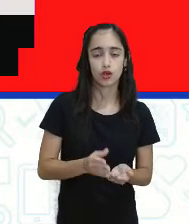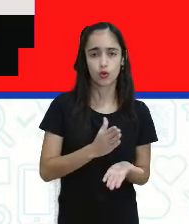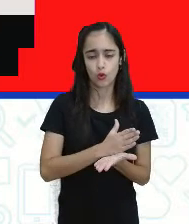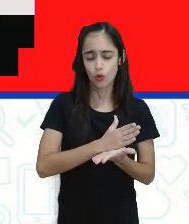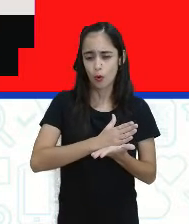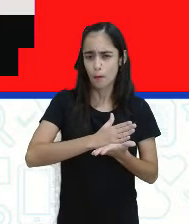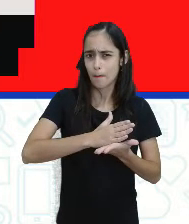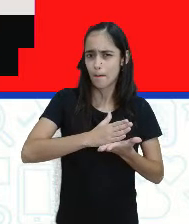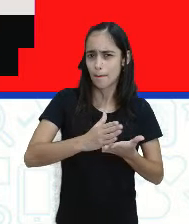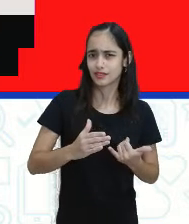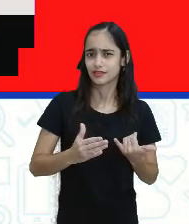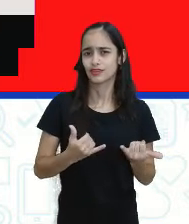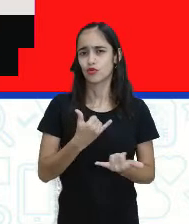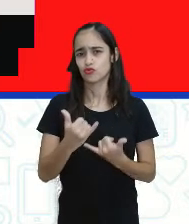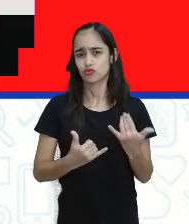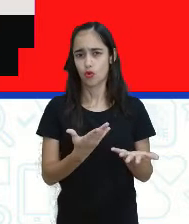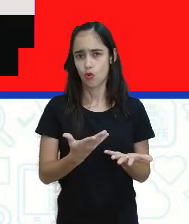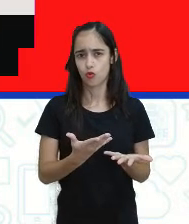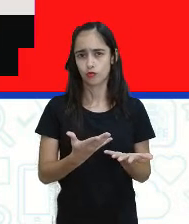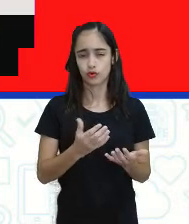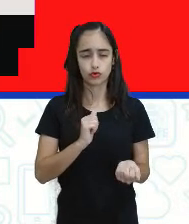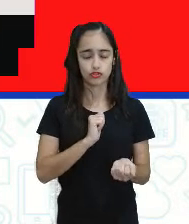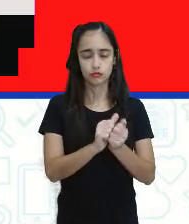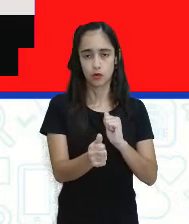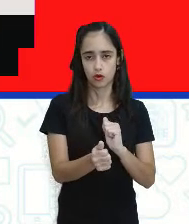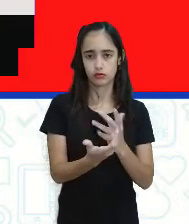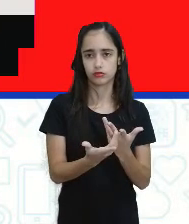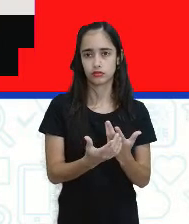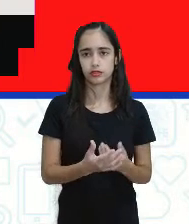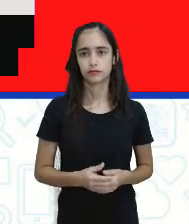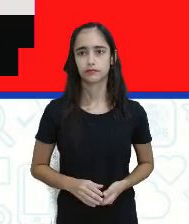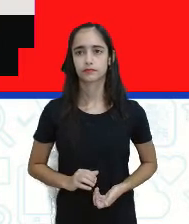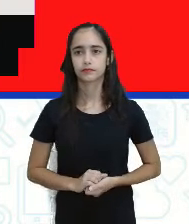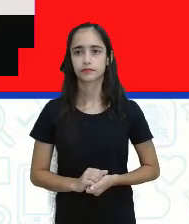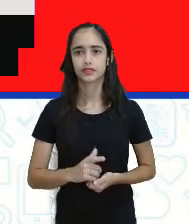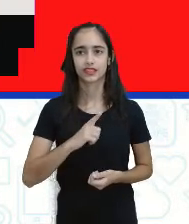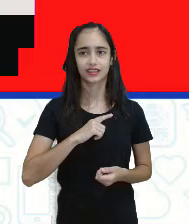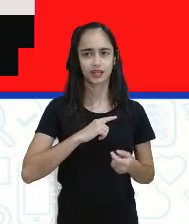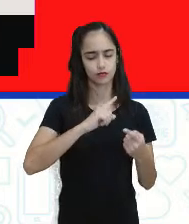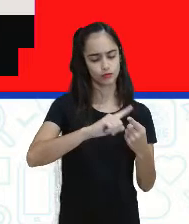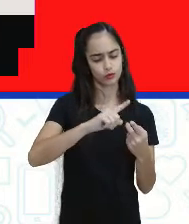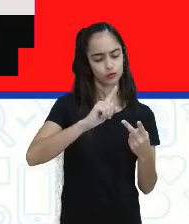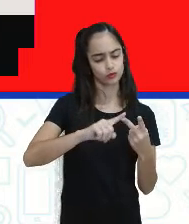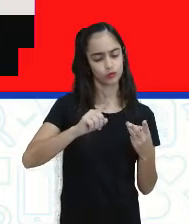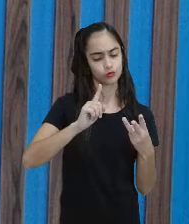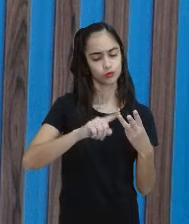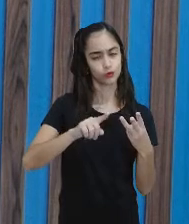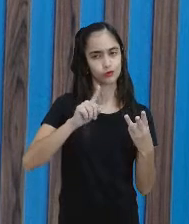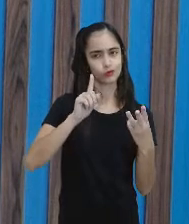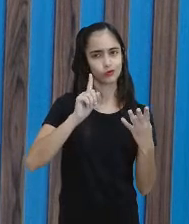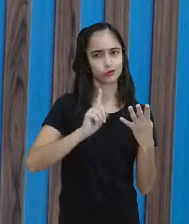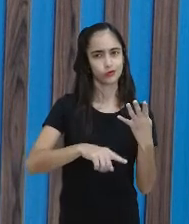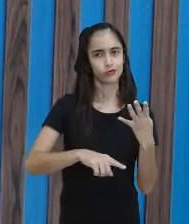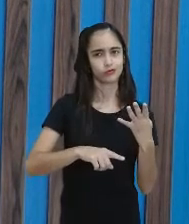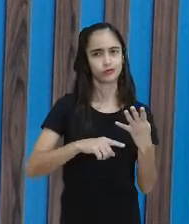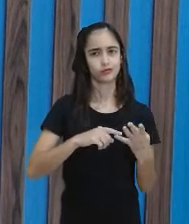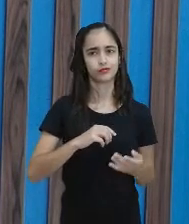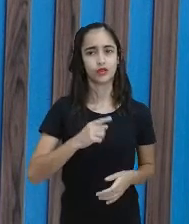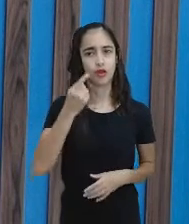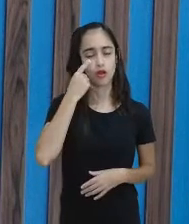o bloqueio, o levantamento e a recepção. Então, nós temos aí o toque, né? Geralmente